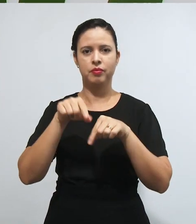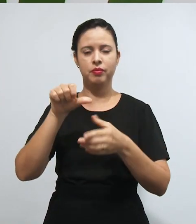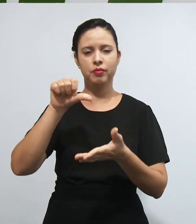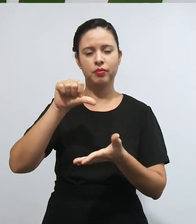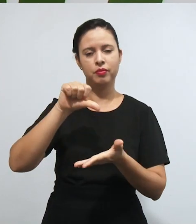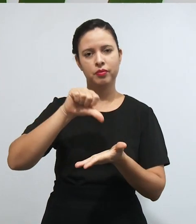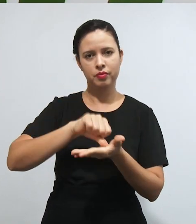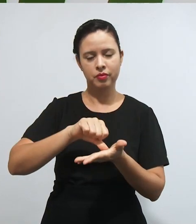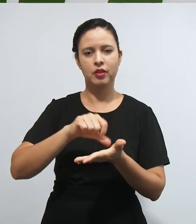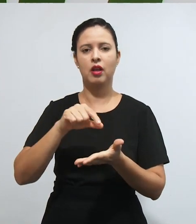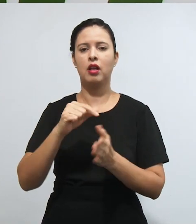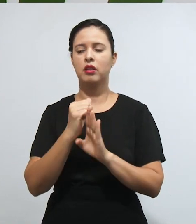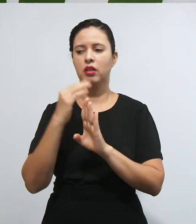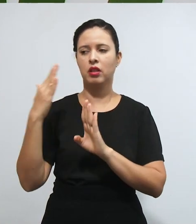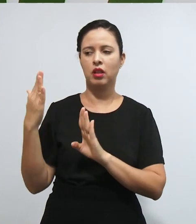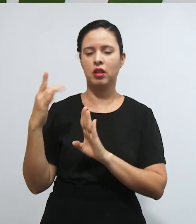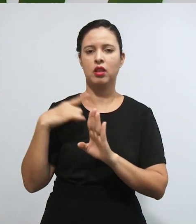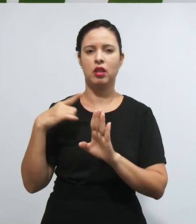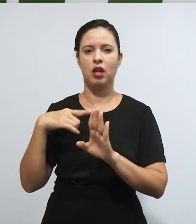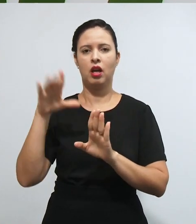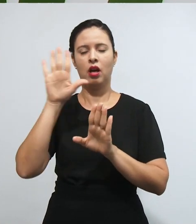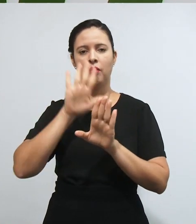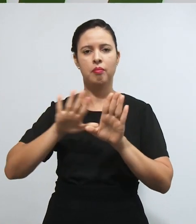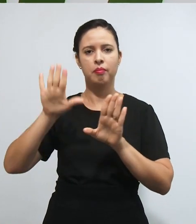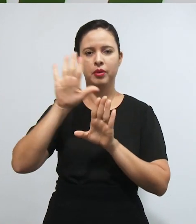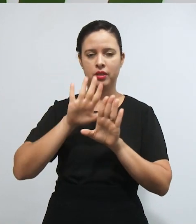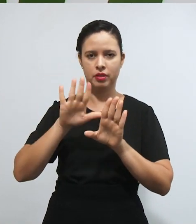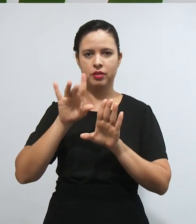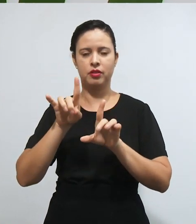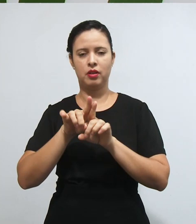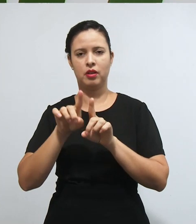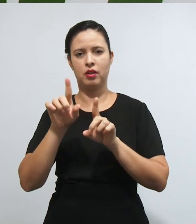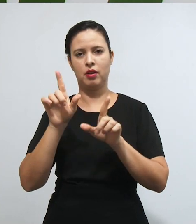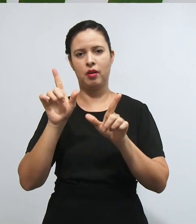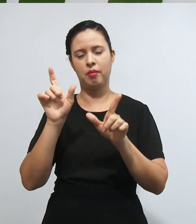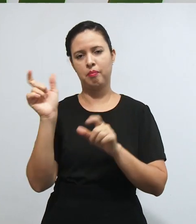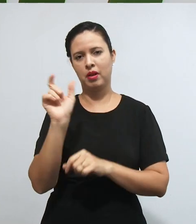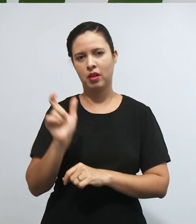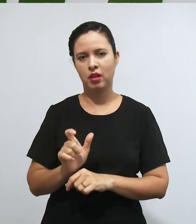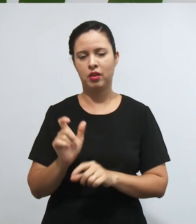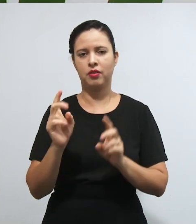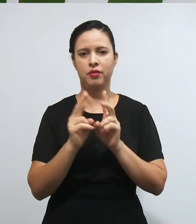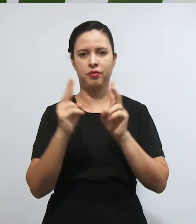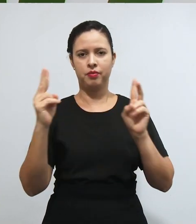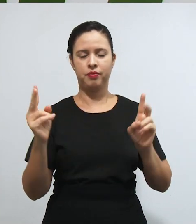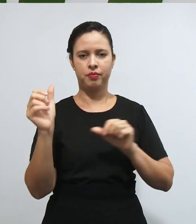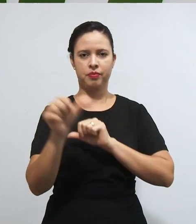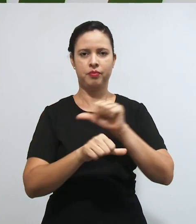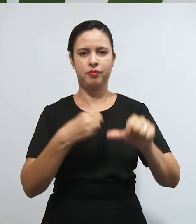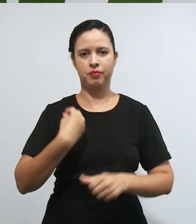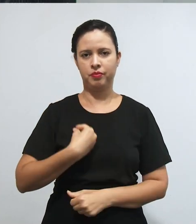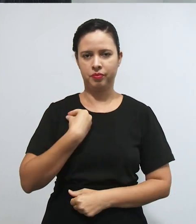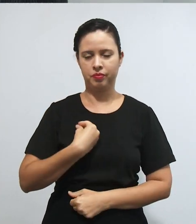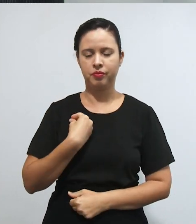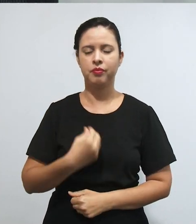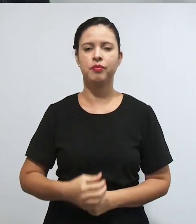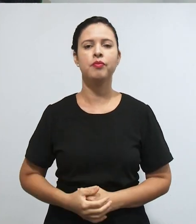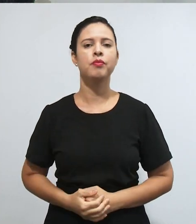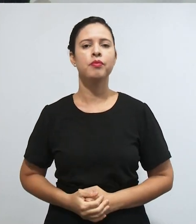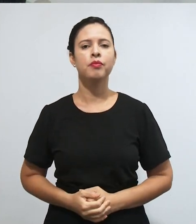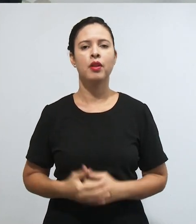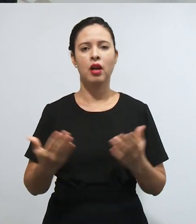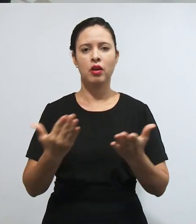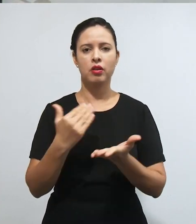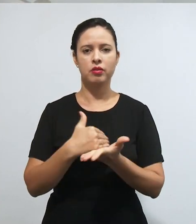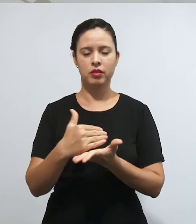parede branca e do meu lado esquerdo as palavras EAD, mudando realidades, na cor verde e grande. Vamos dar